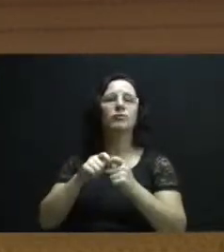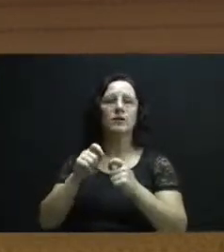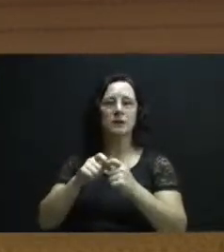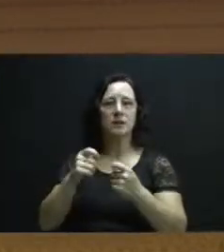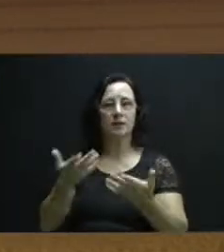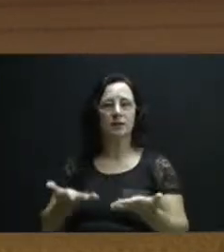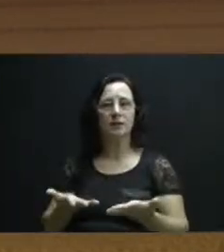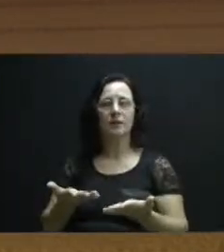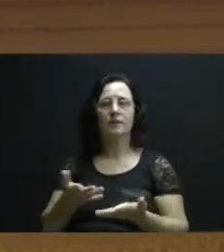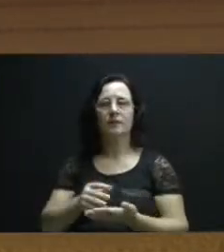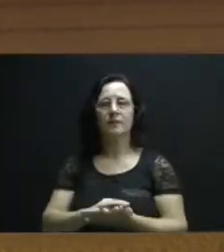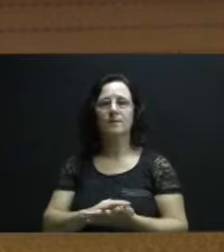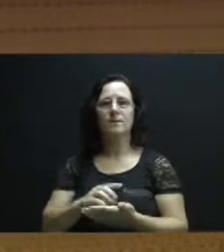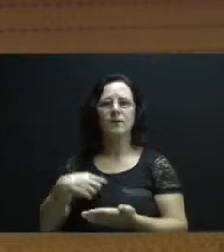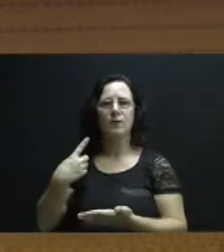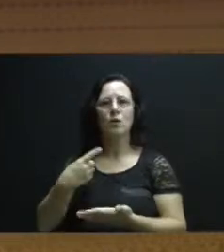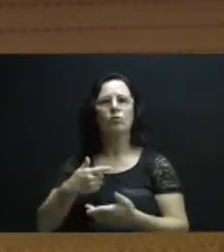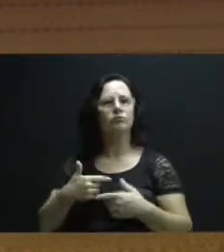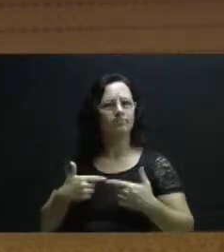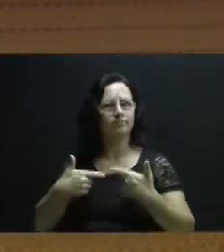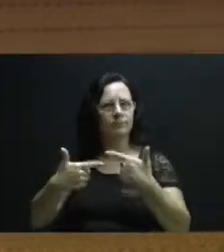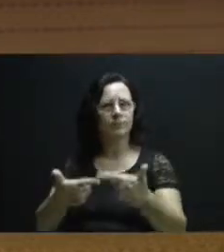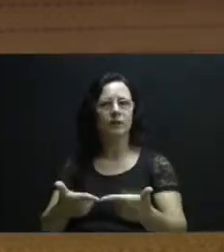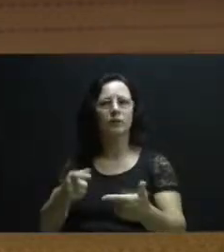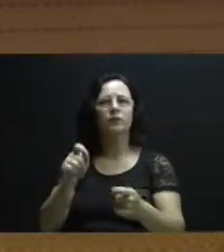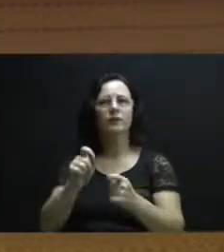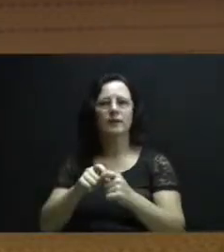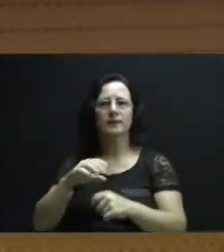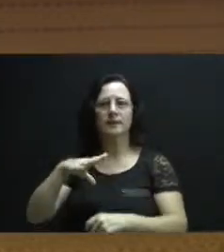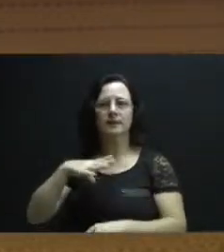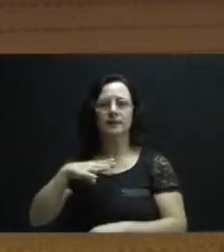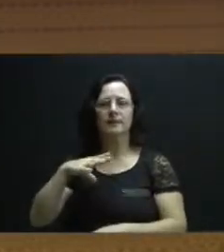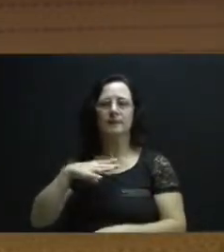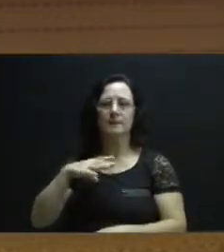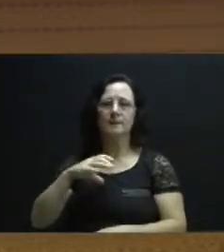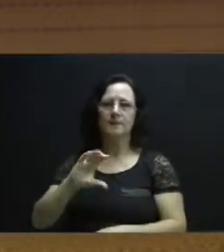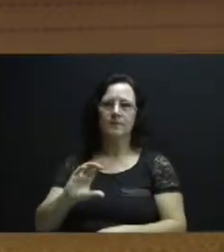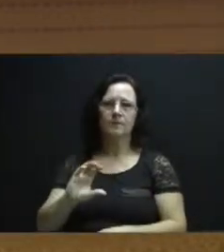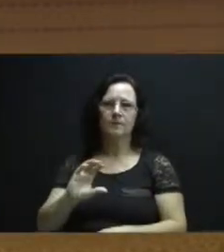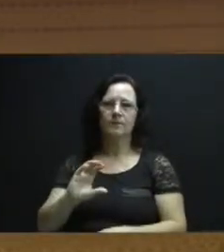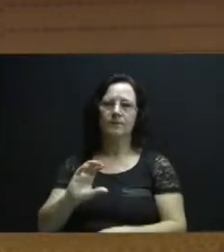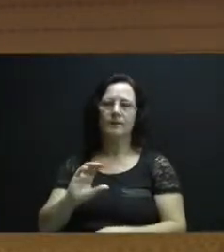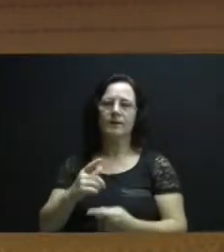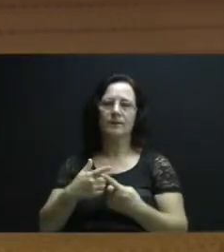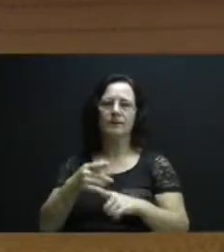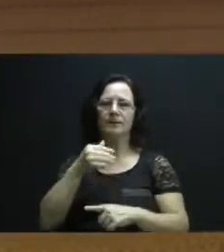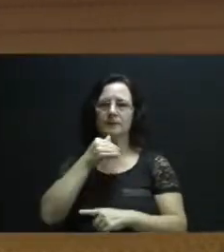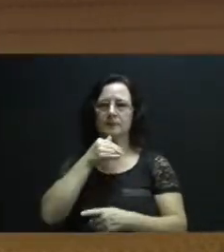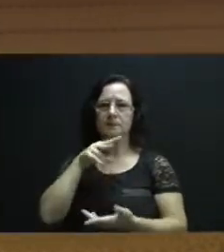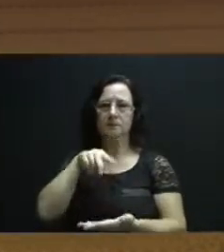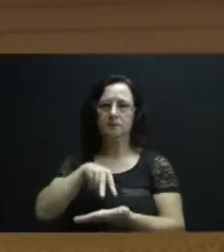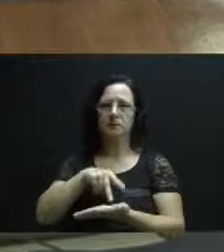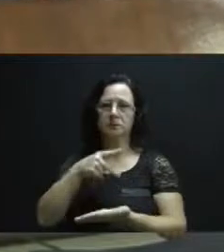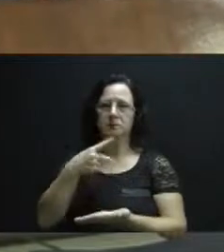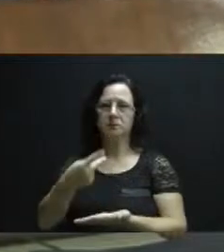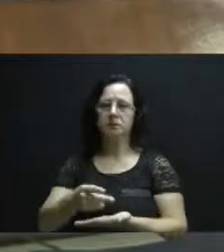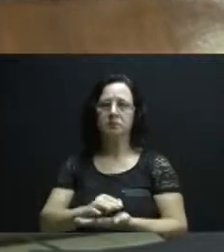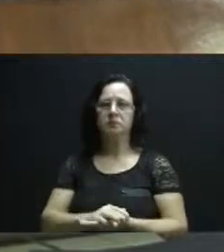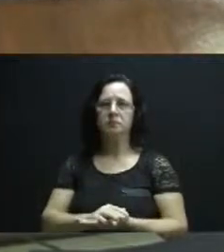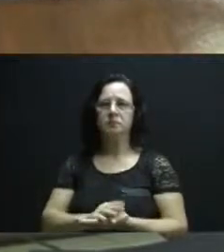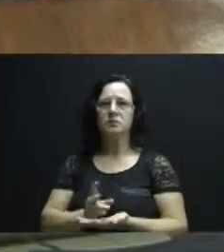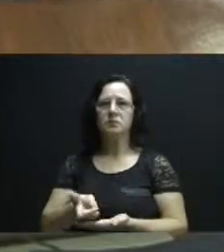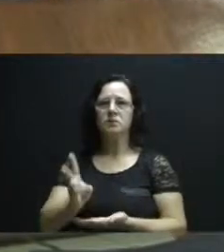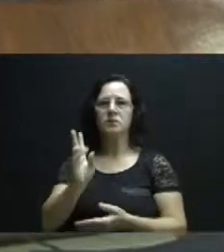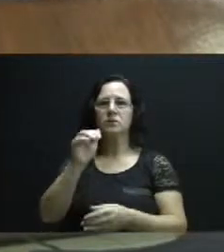da companhia municipal de trânsito cmt a viabilizar o pagamento de multas e demais débitos de trânsito com cartões de débito